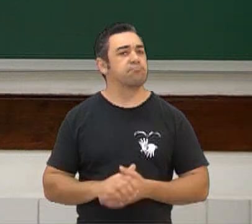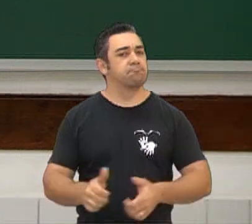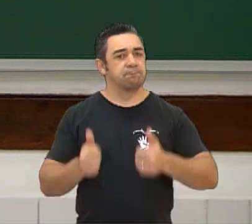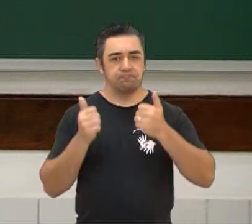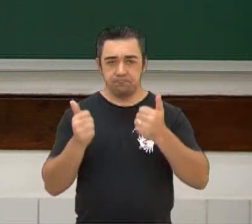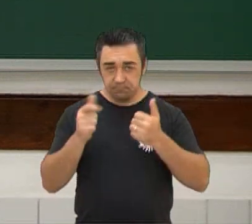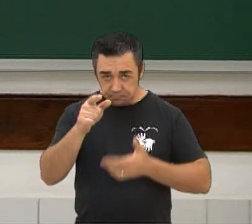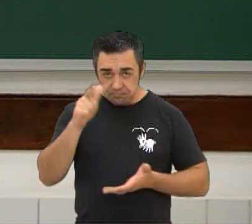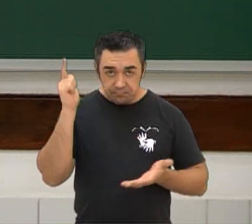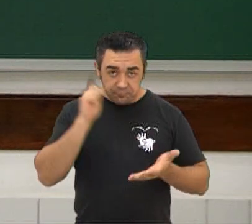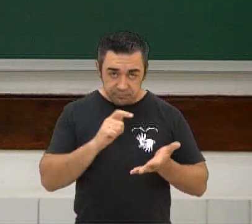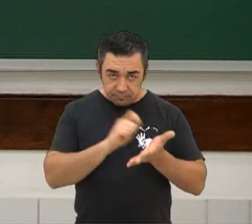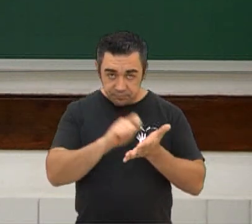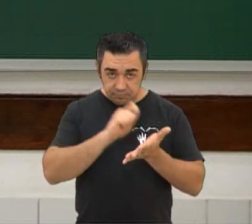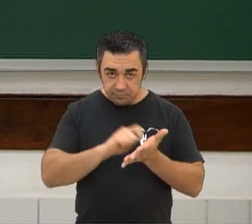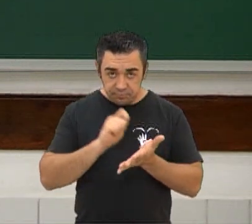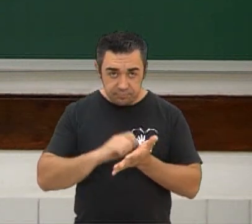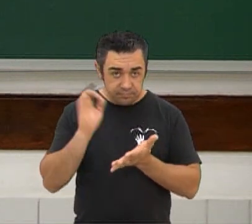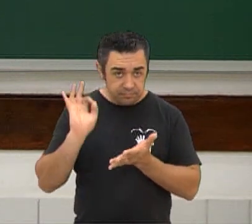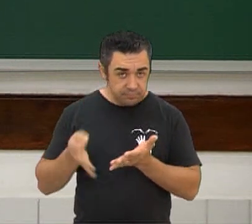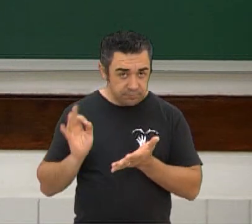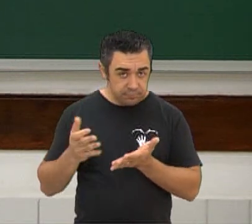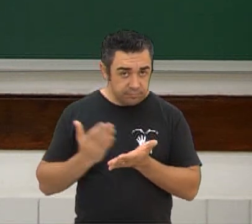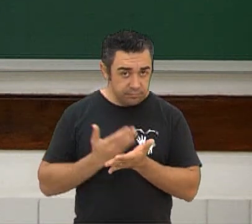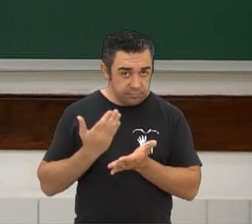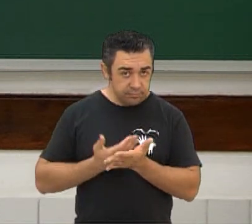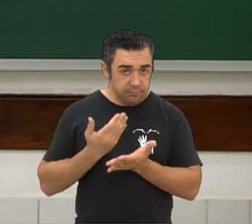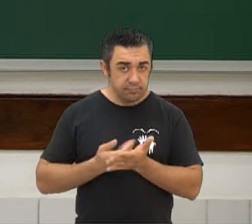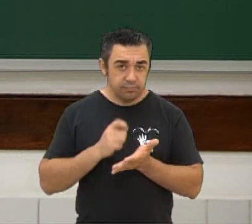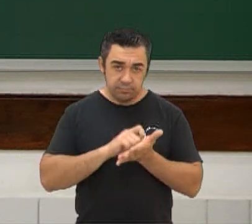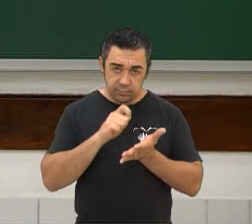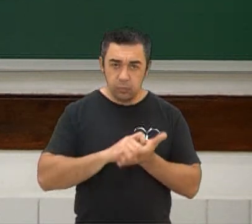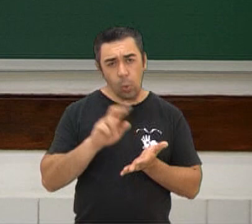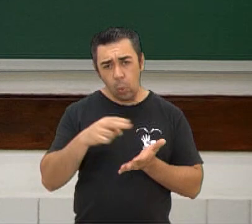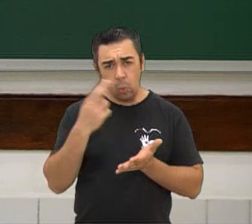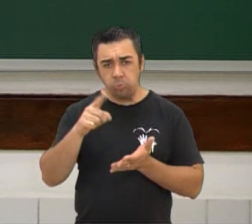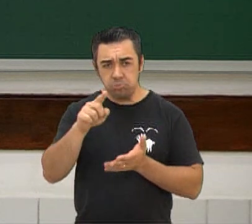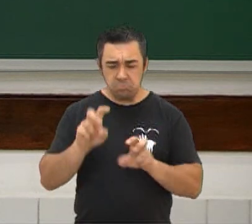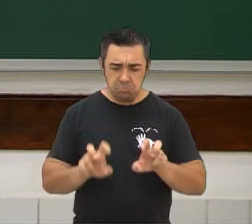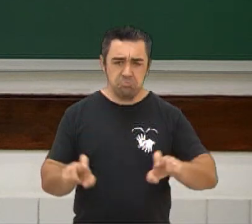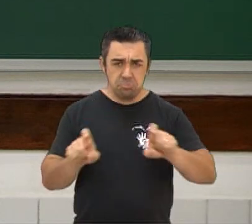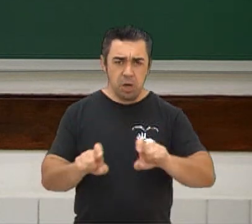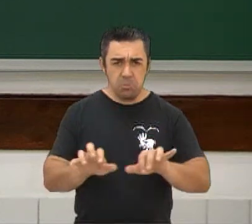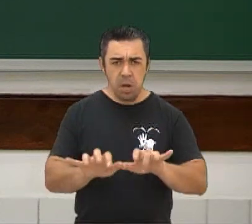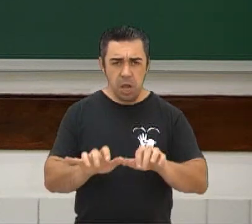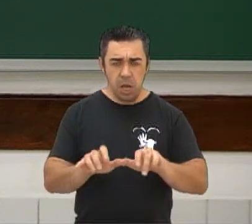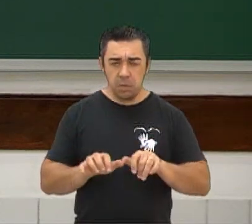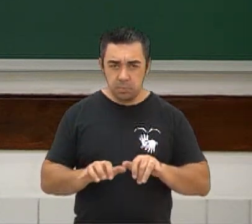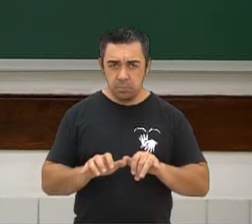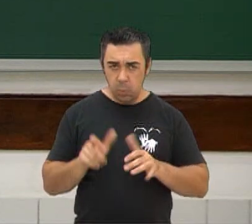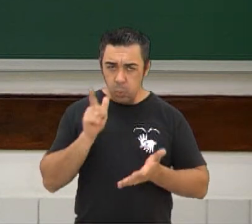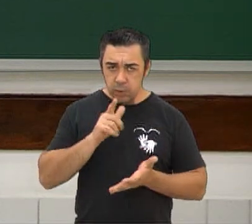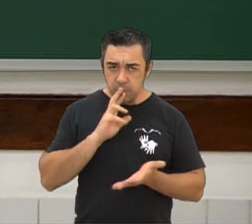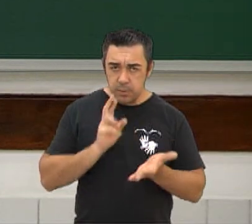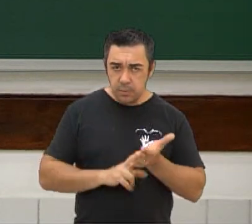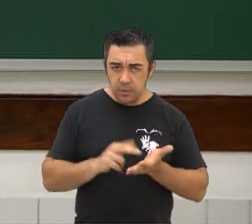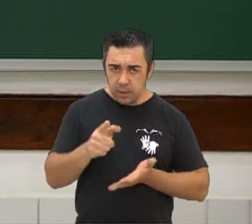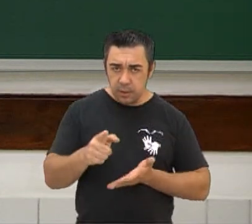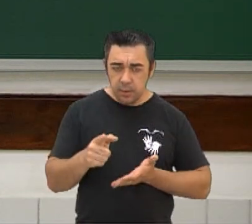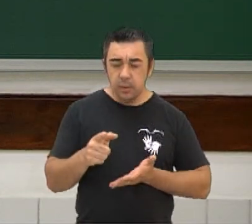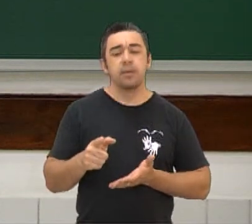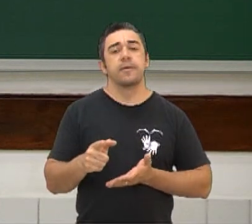Muito bem, conseguiu escrever no teu caderno, fazer uma anotação no teu notebook, sei lá, em algum lugar para conseguir responder esse